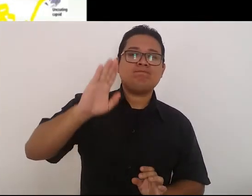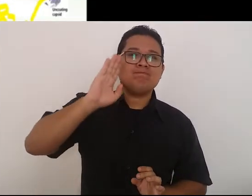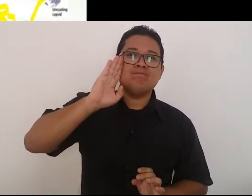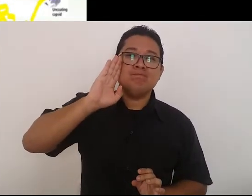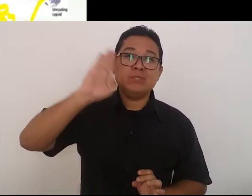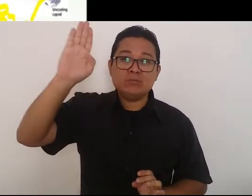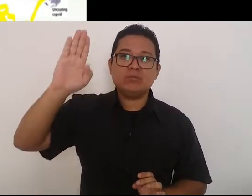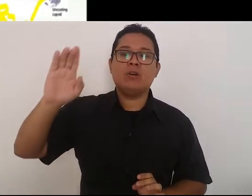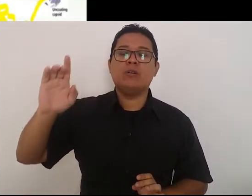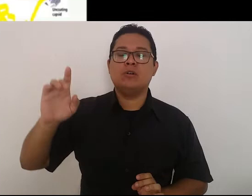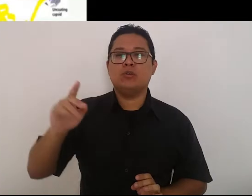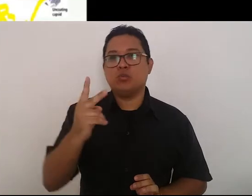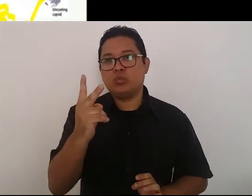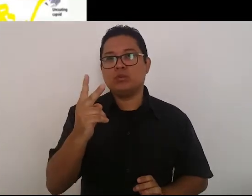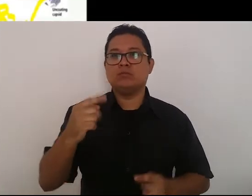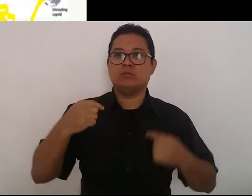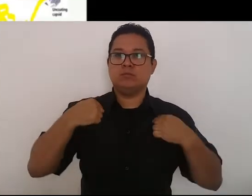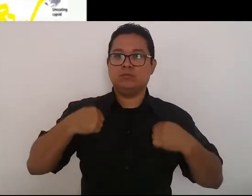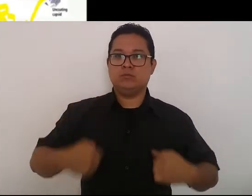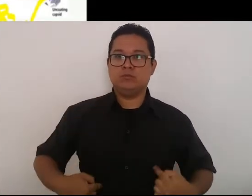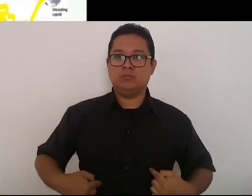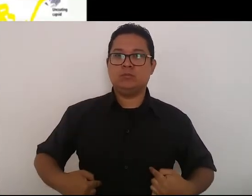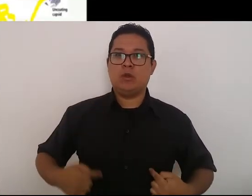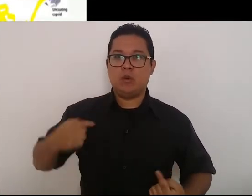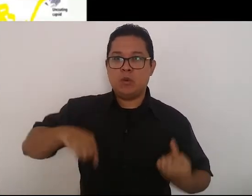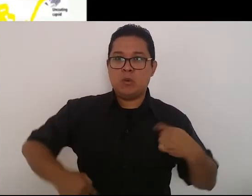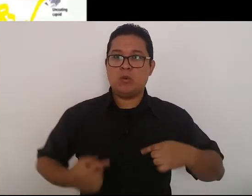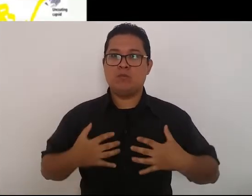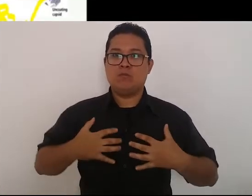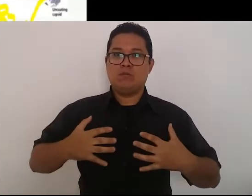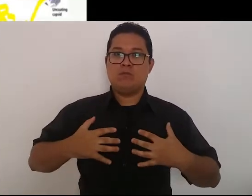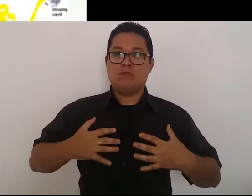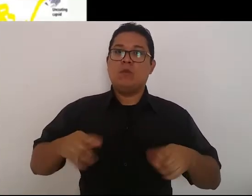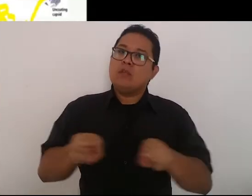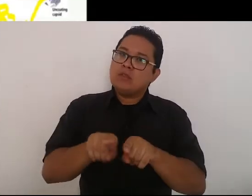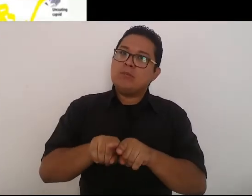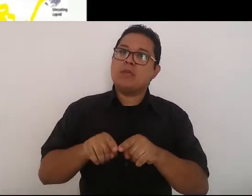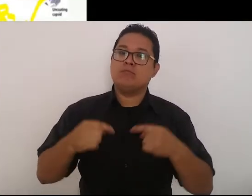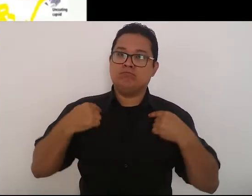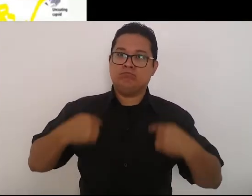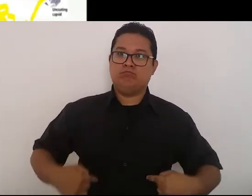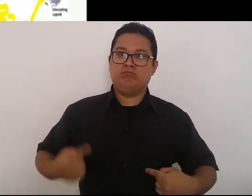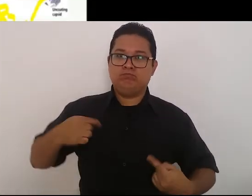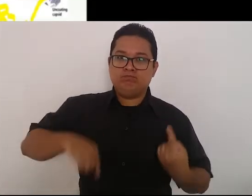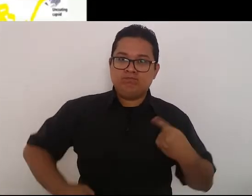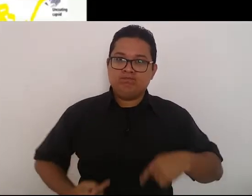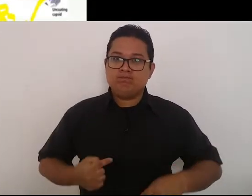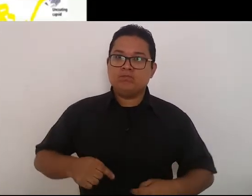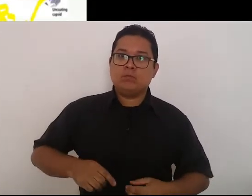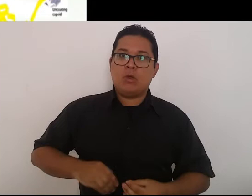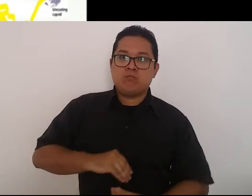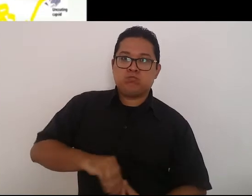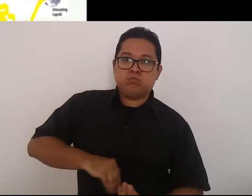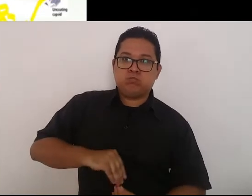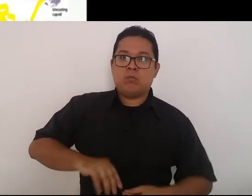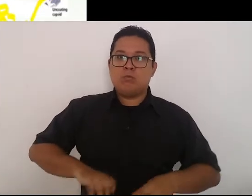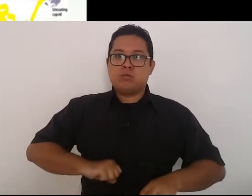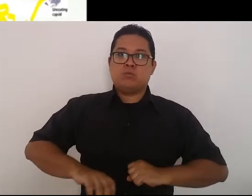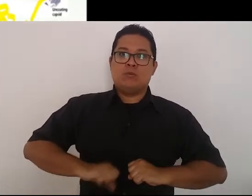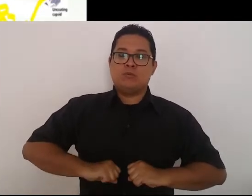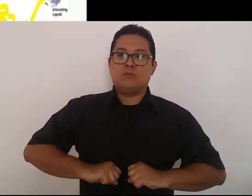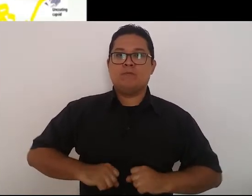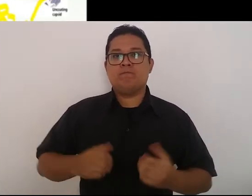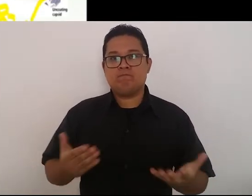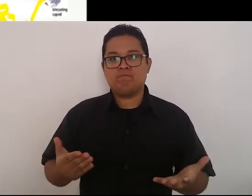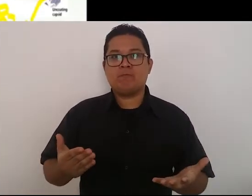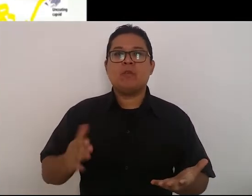que mais tem isso? Sistema respiratório, sistema gastrointestinal. Os nossos estudos estão concentrados principalmente aqui no sistema respiratório,